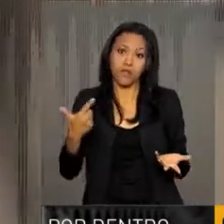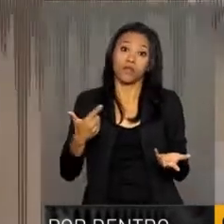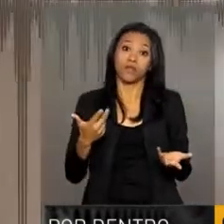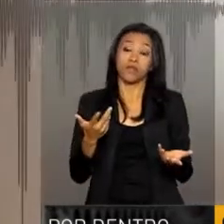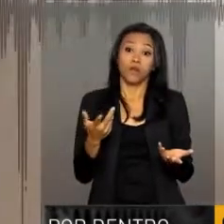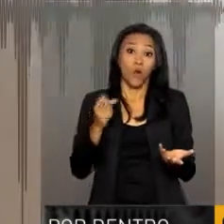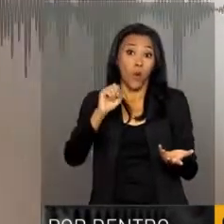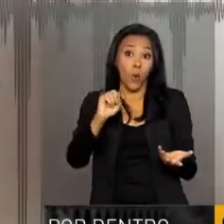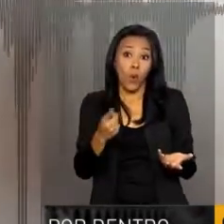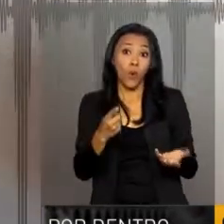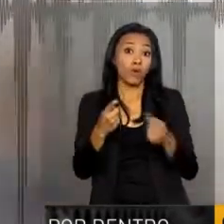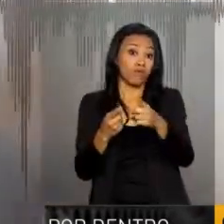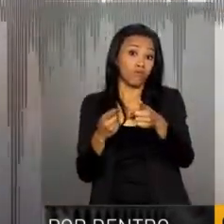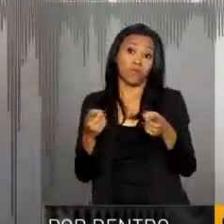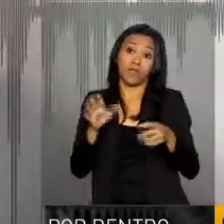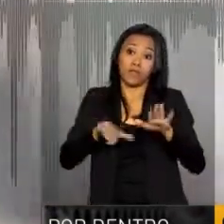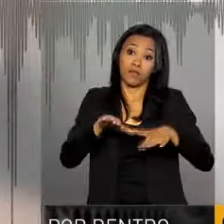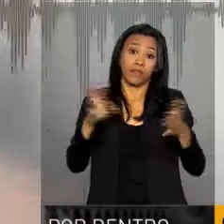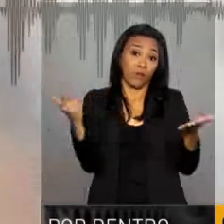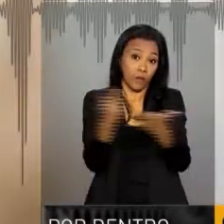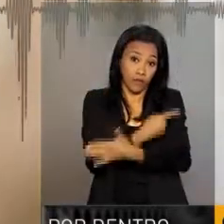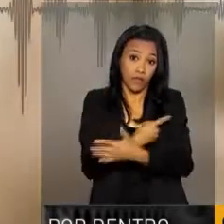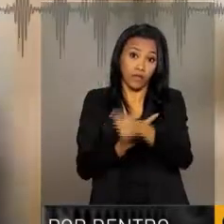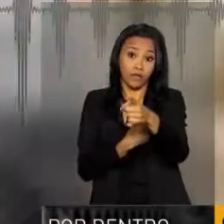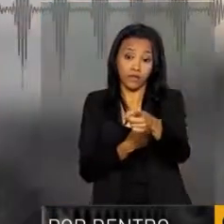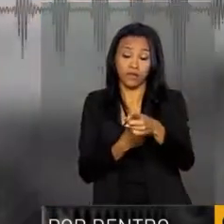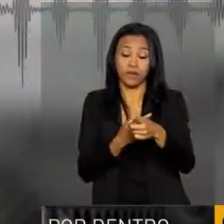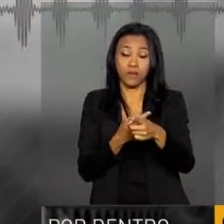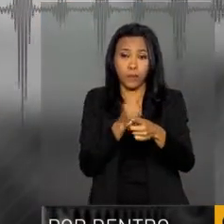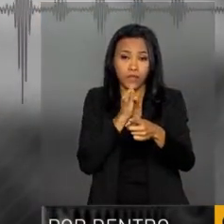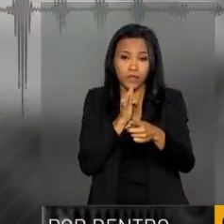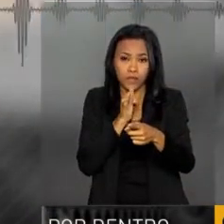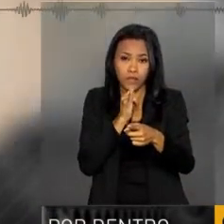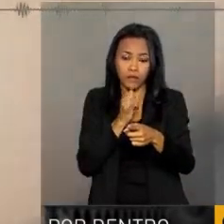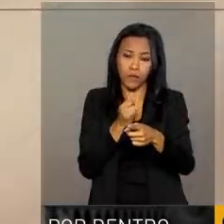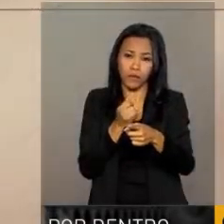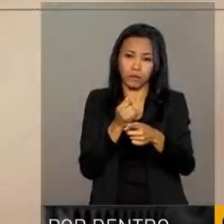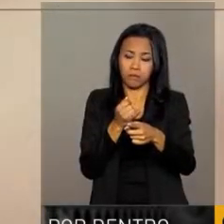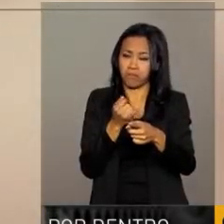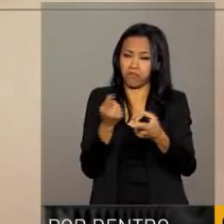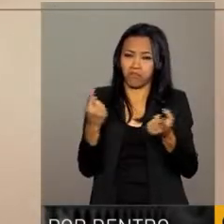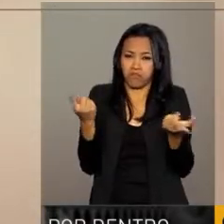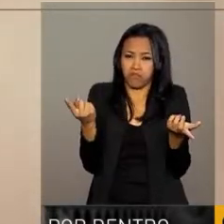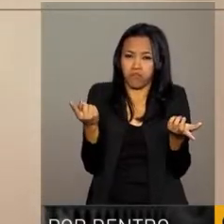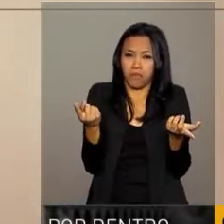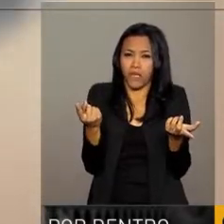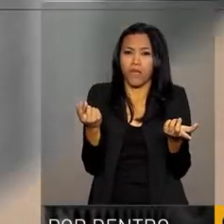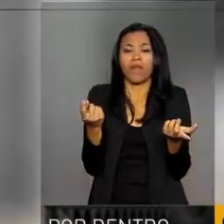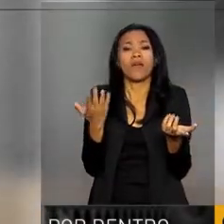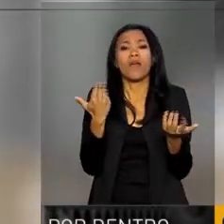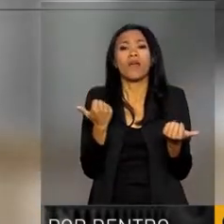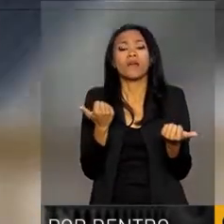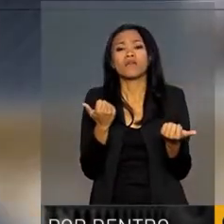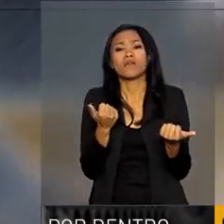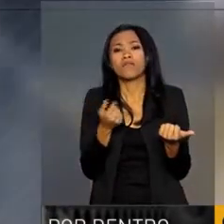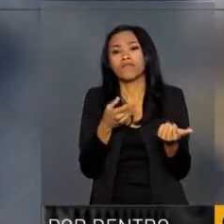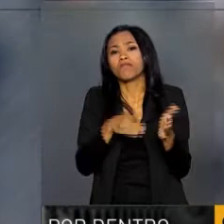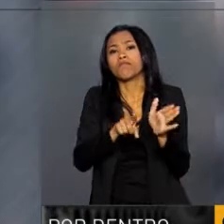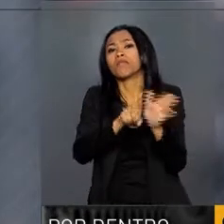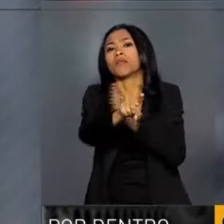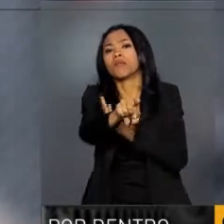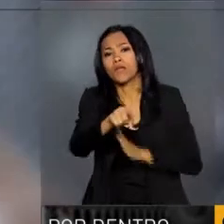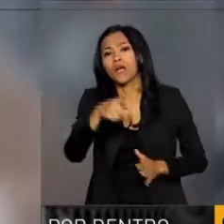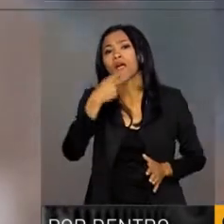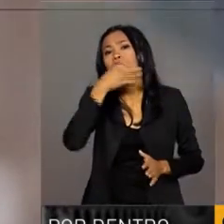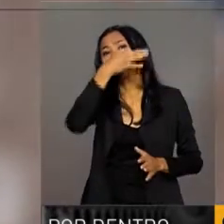vingança por um desavisado mais avença pessoal em compatibilidade enfim levantar essa questão da senhora e queria sua